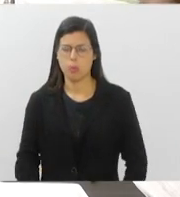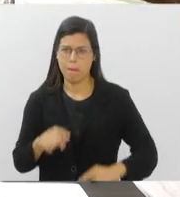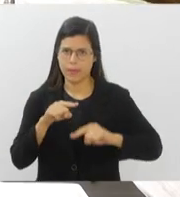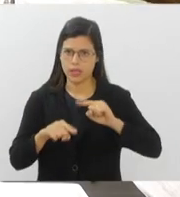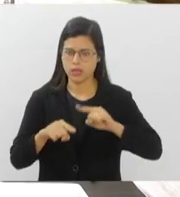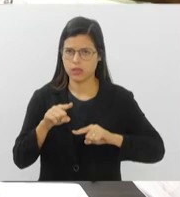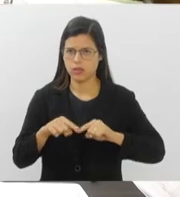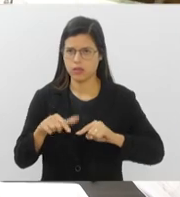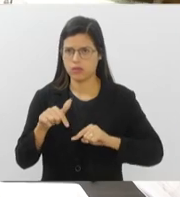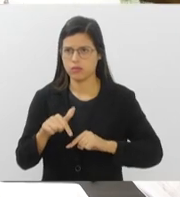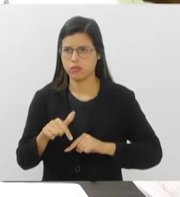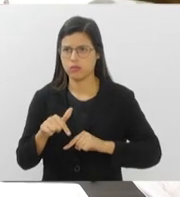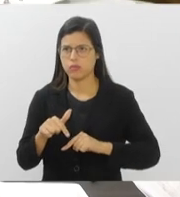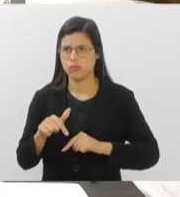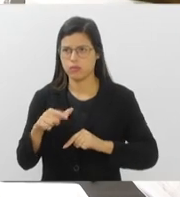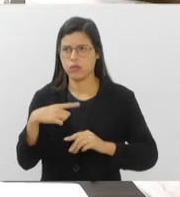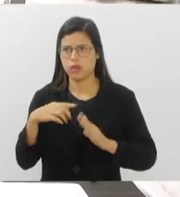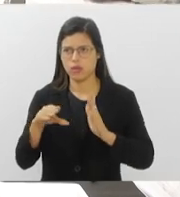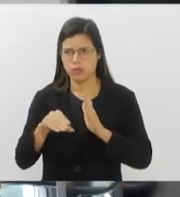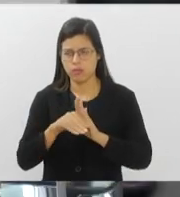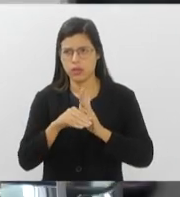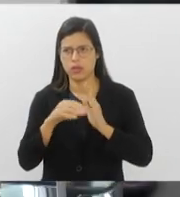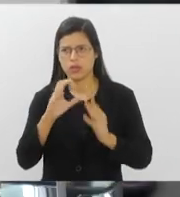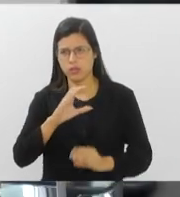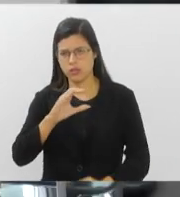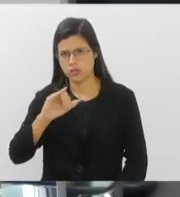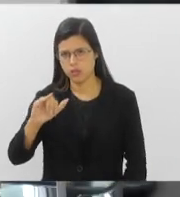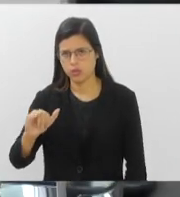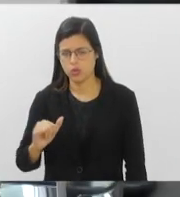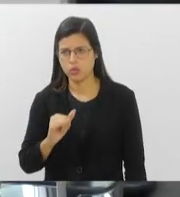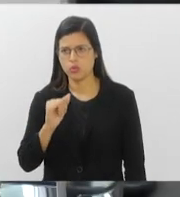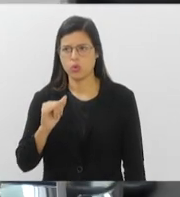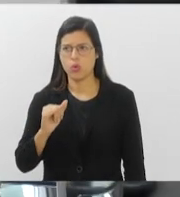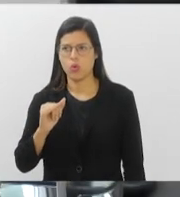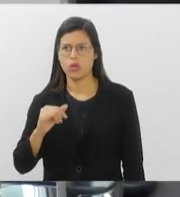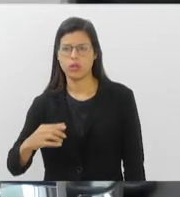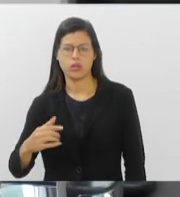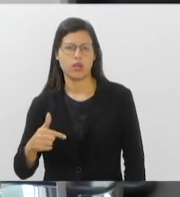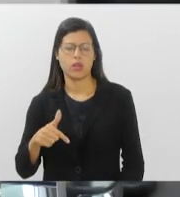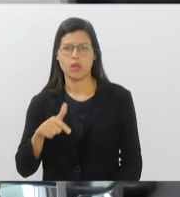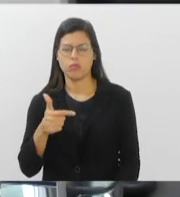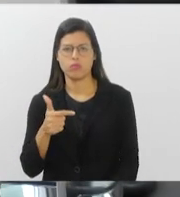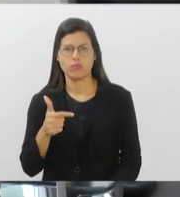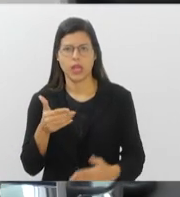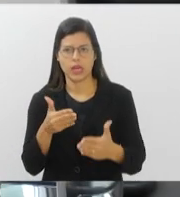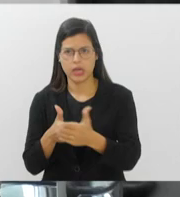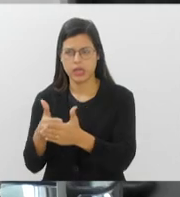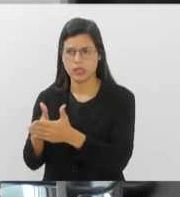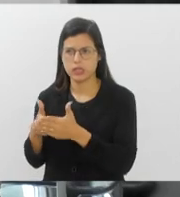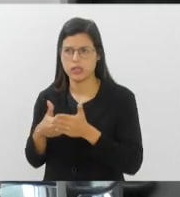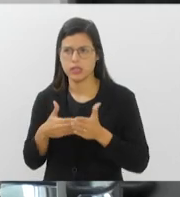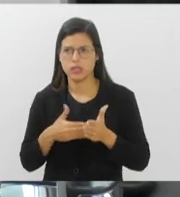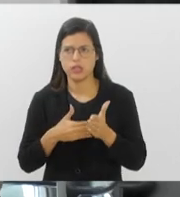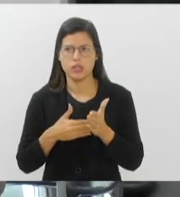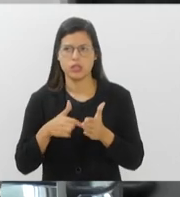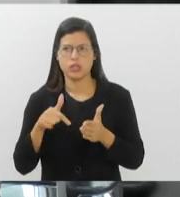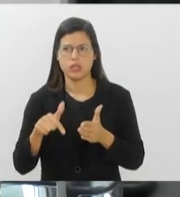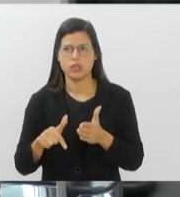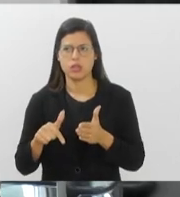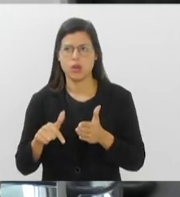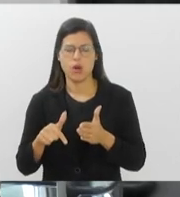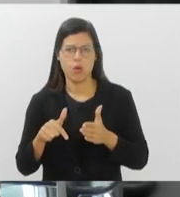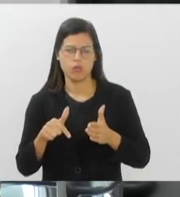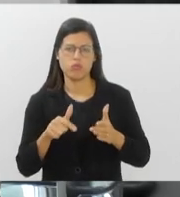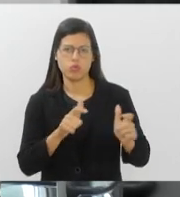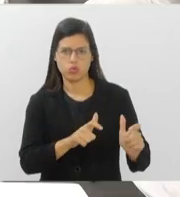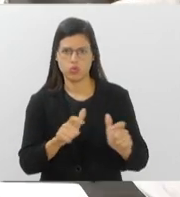Emenda aditiva 3, é a emenda nossa da CCJ. O reconhecimento previsto no caput não implica qualquer restrição ou gravame ao imóvel abrangido por essa lei.